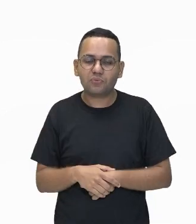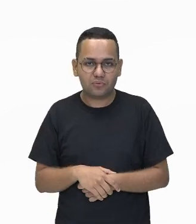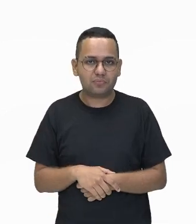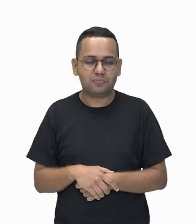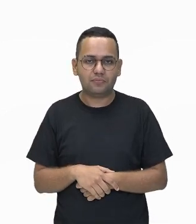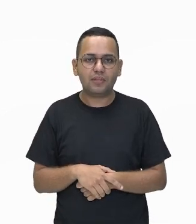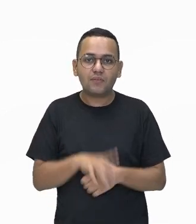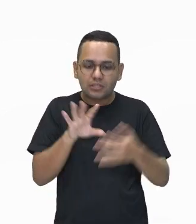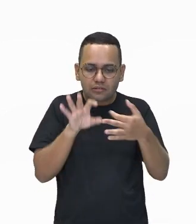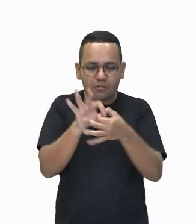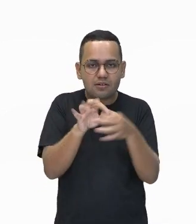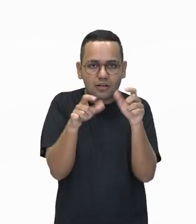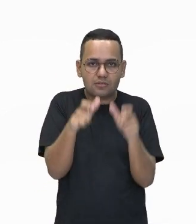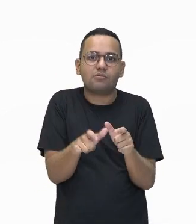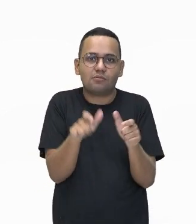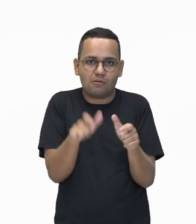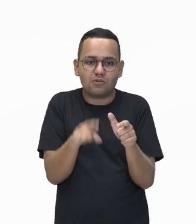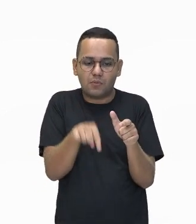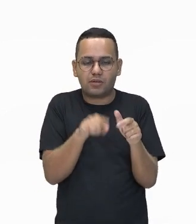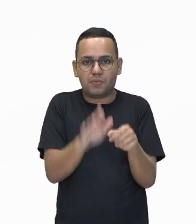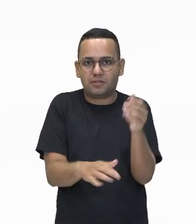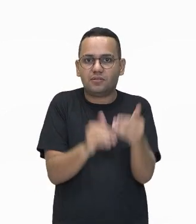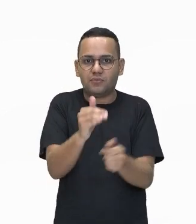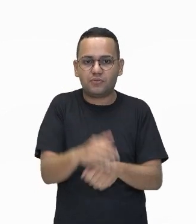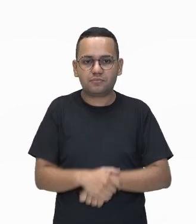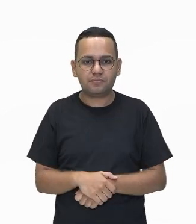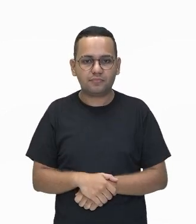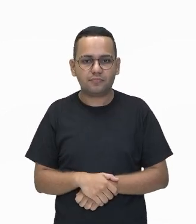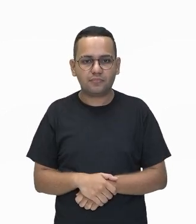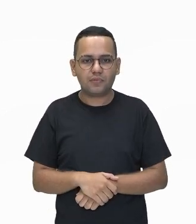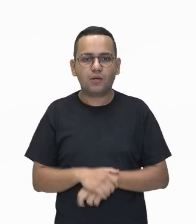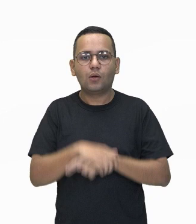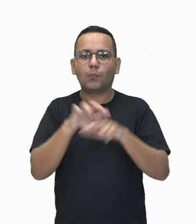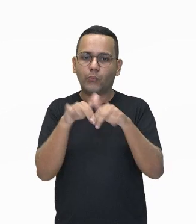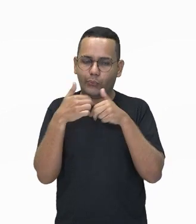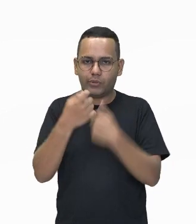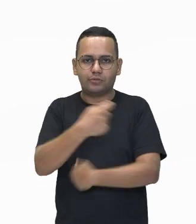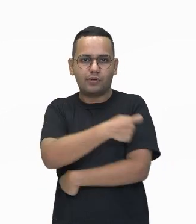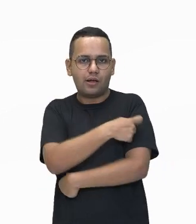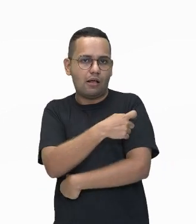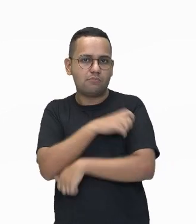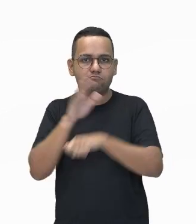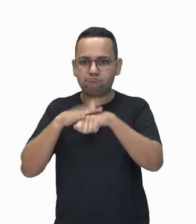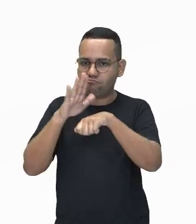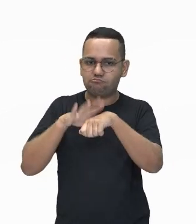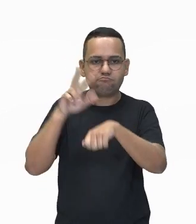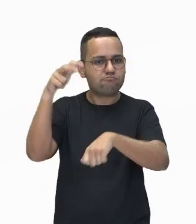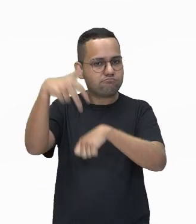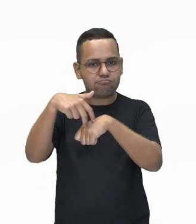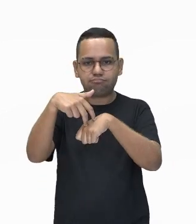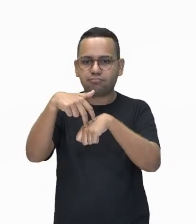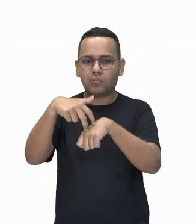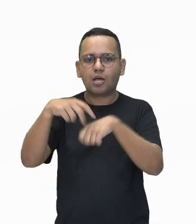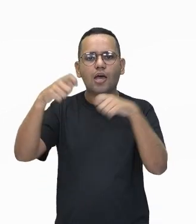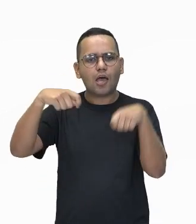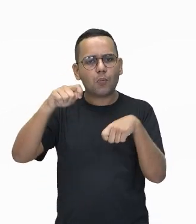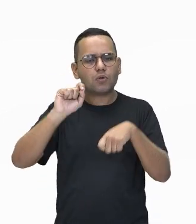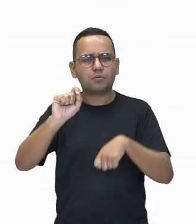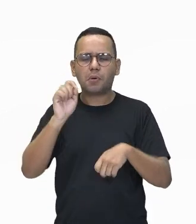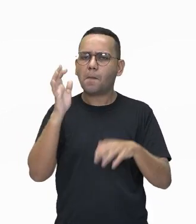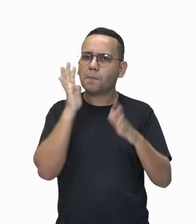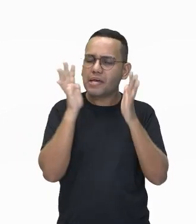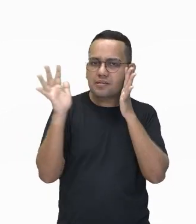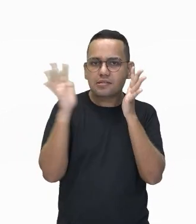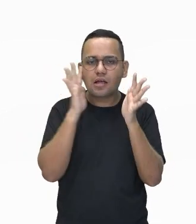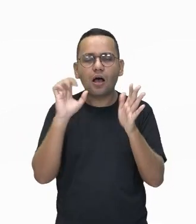essa comunidade. Como já dito, um aluno protagonista, ele é um aluno autônomo, capaz de pensar e